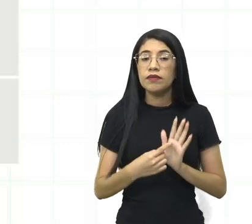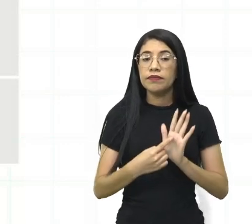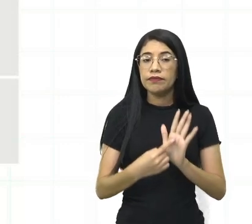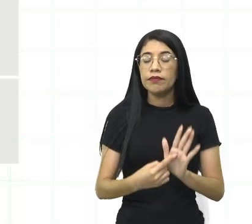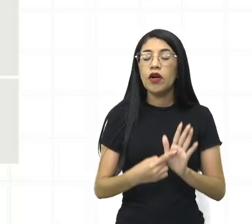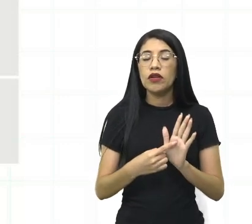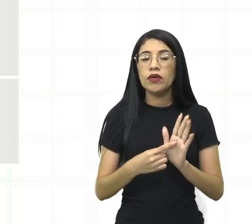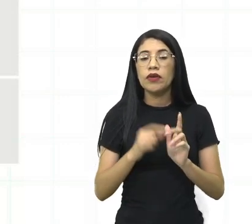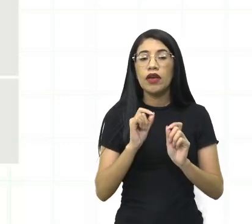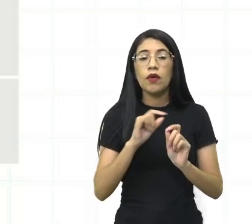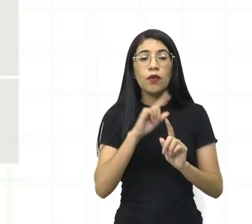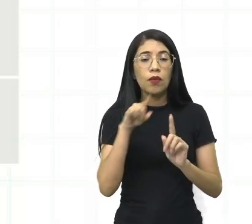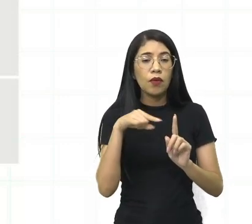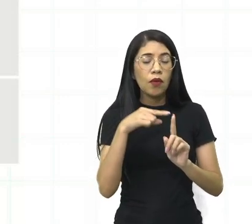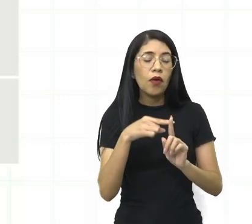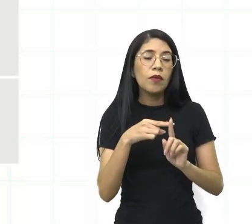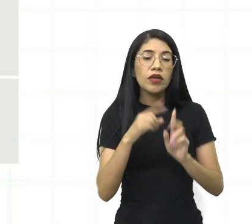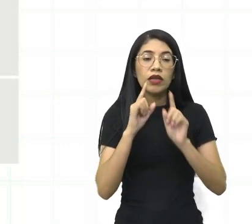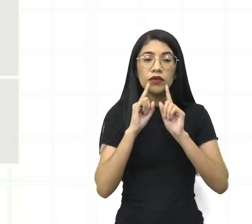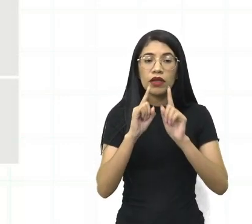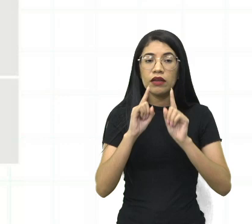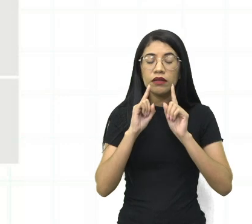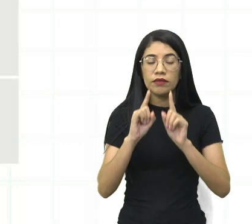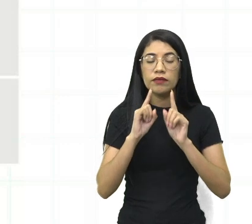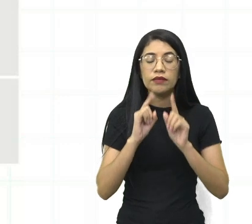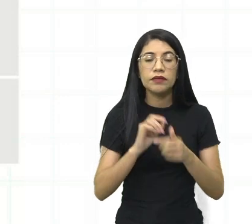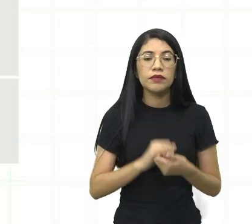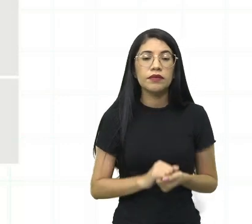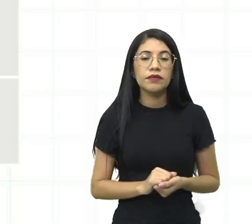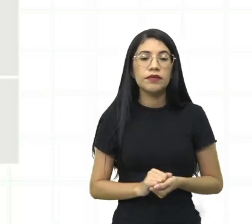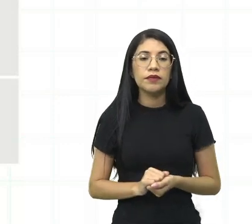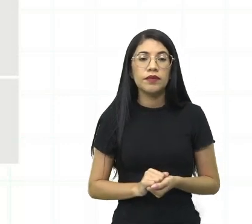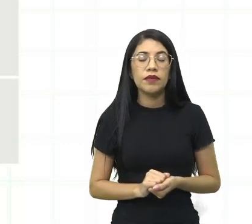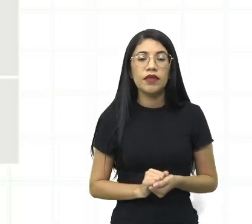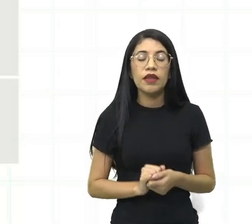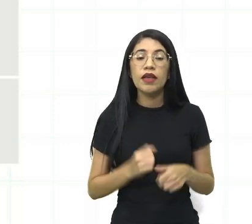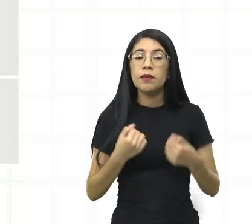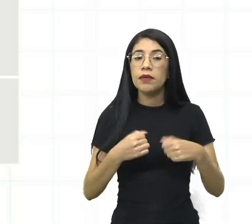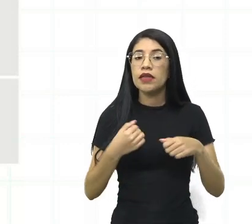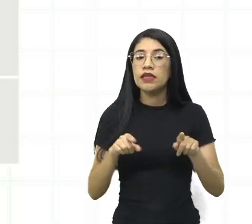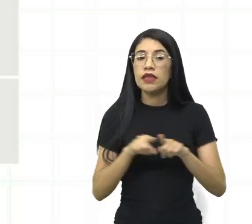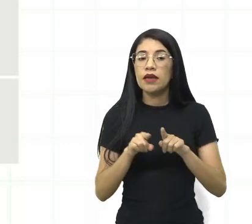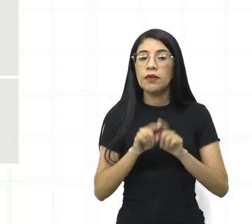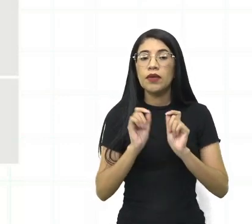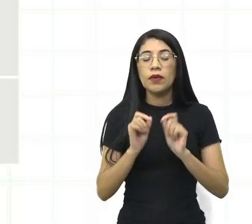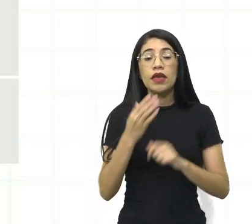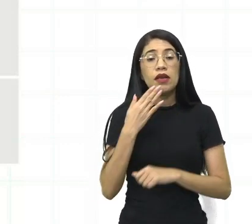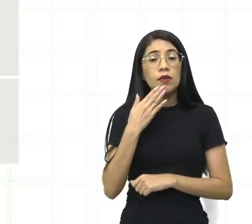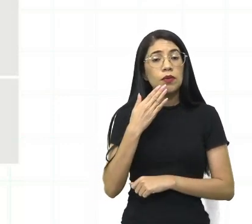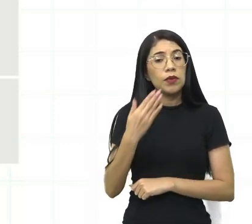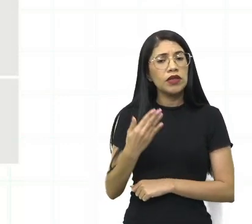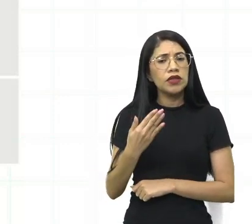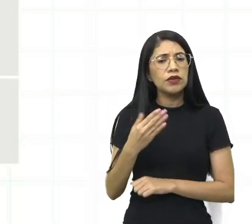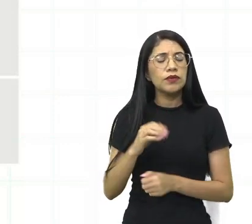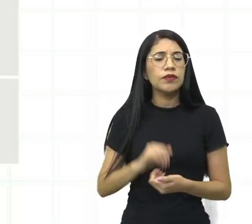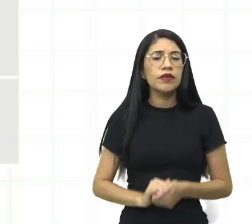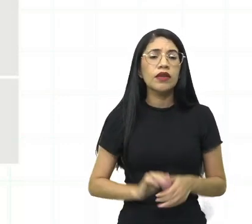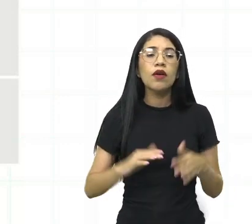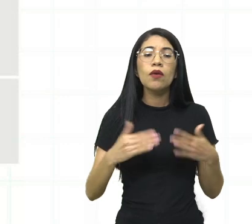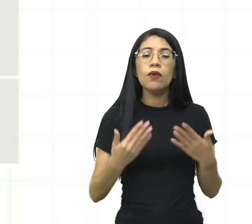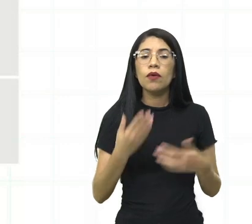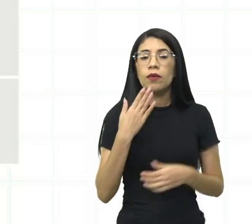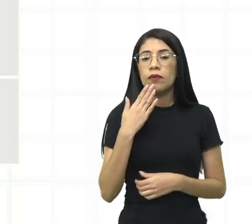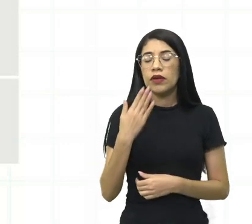nosso objeto de reclamação. Aí ele tem que ter o quê? A solicitação. Qual foi a